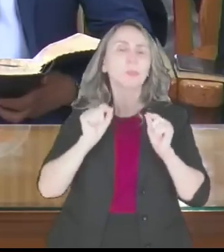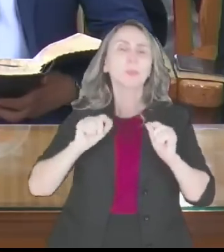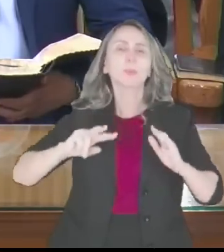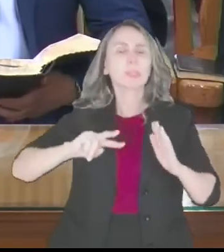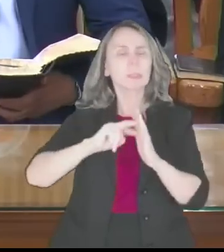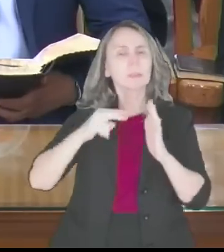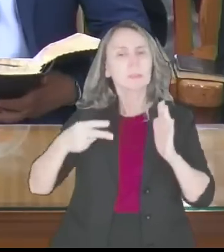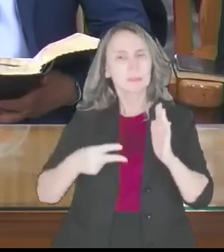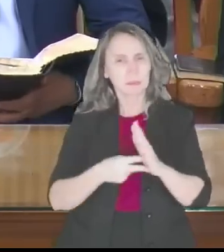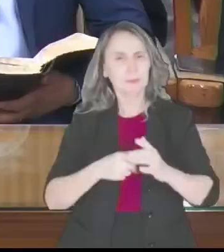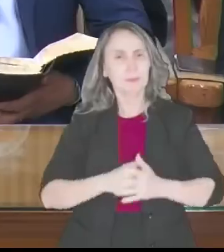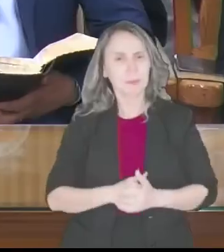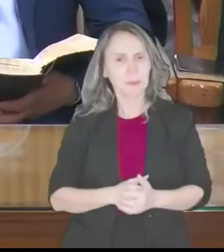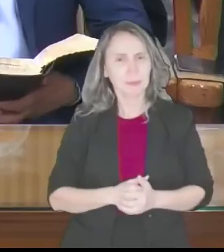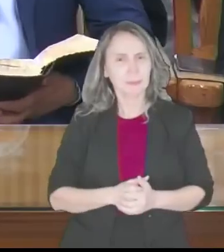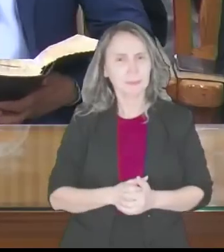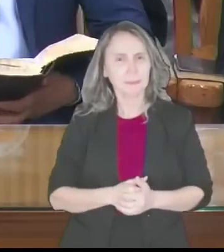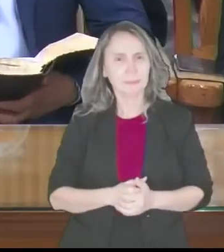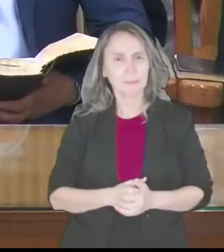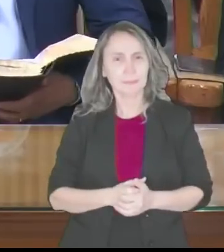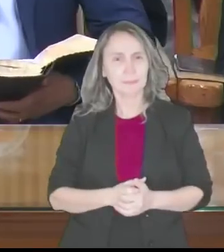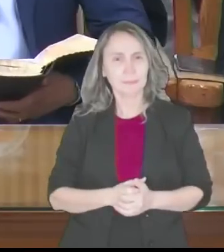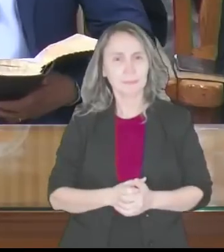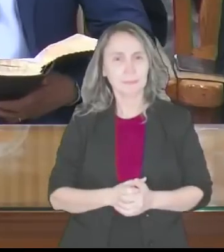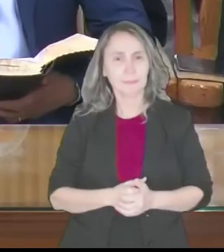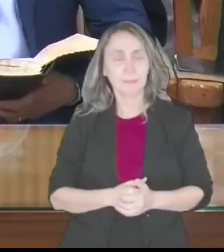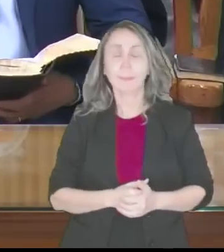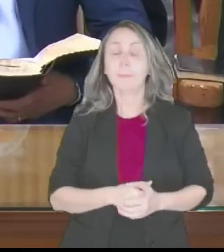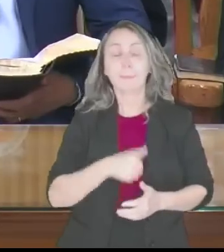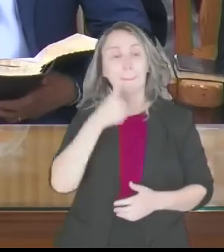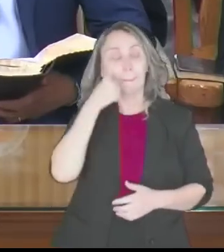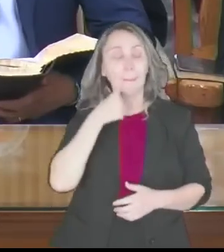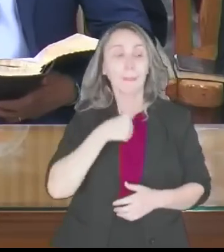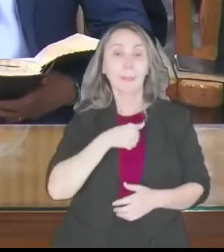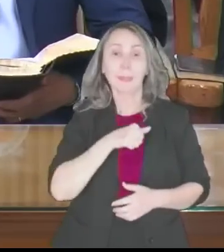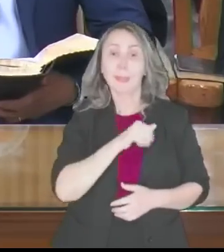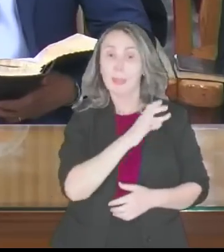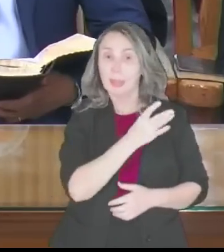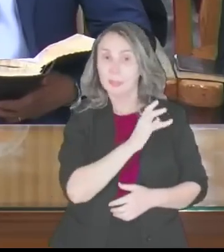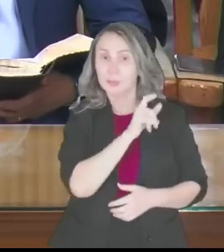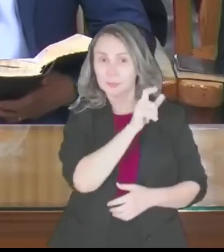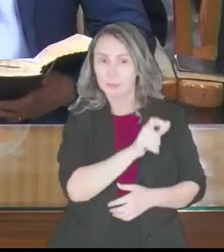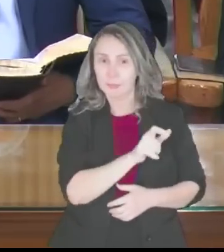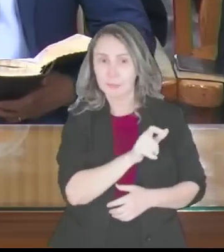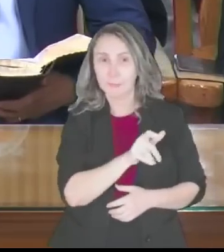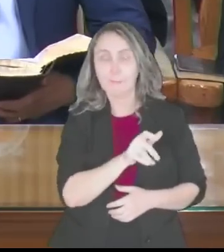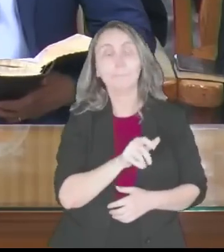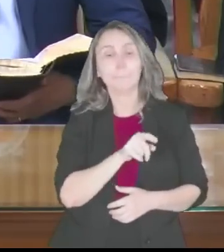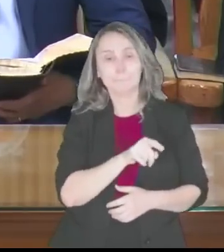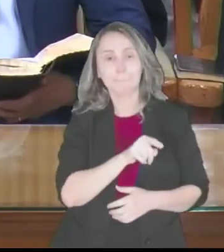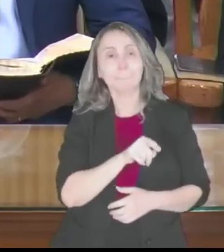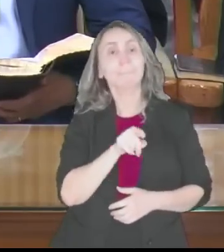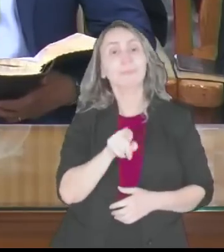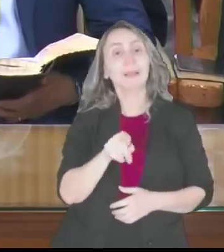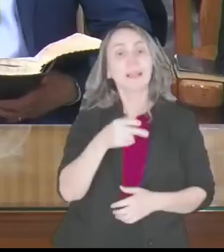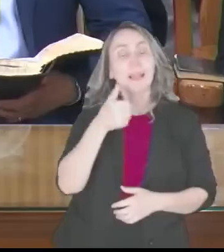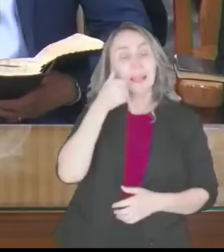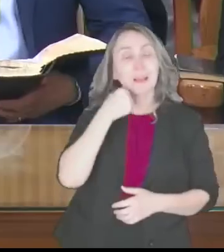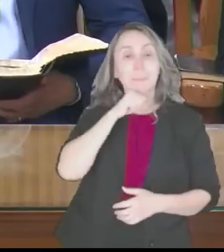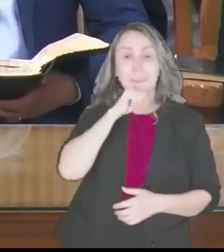A casa da mãe da noiva. A casa da mãe da noiva é a igreja. A nossa mãe espiritual é a